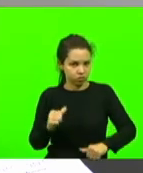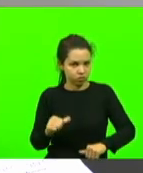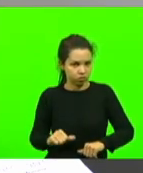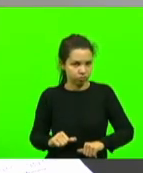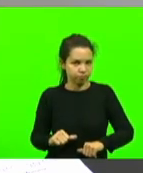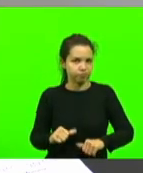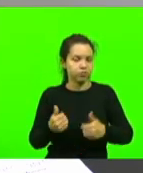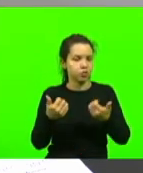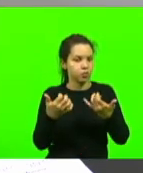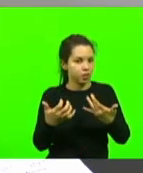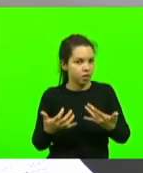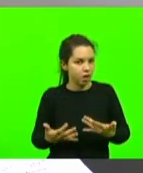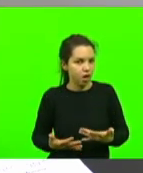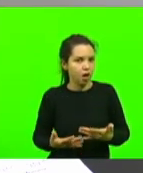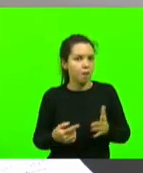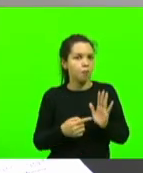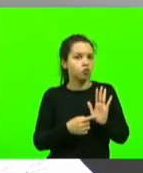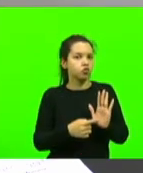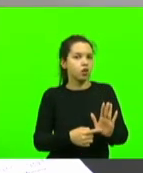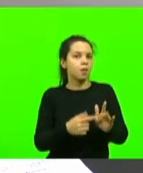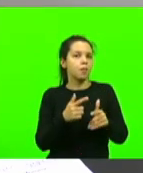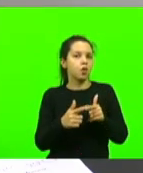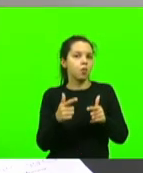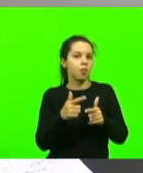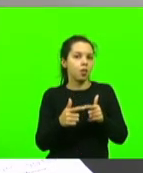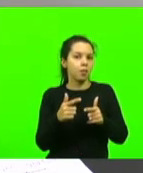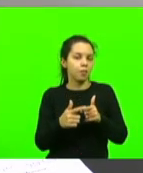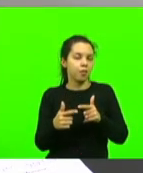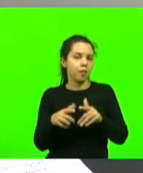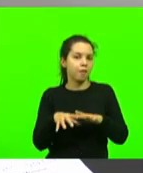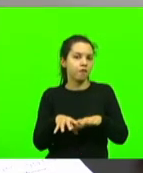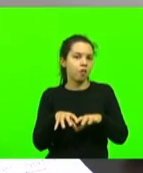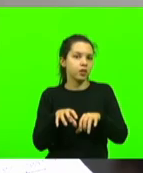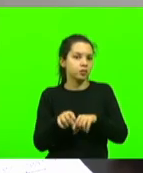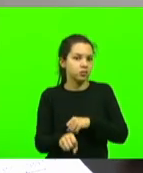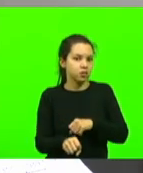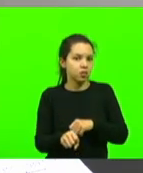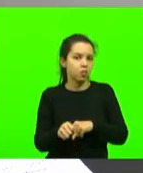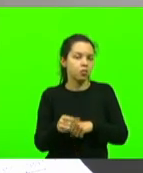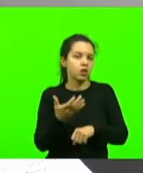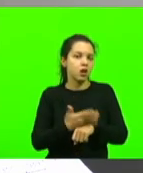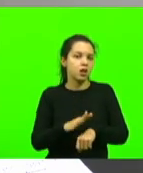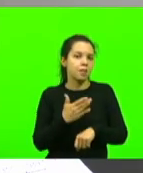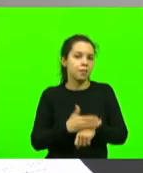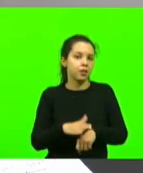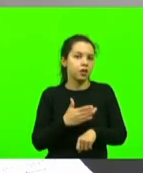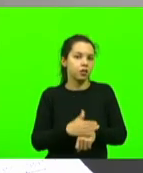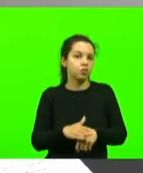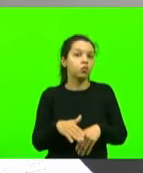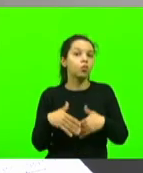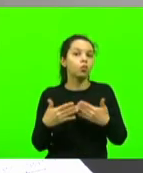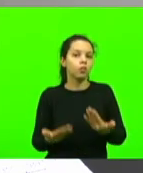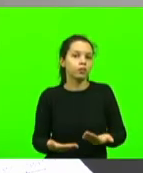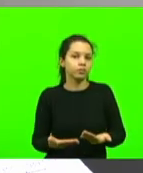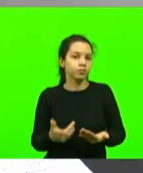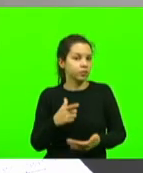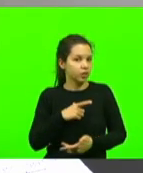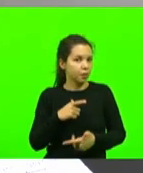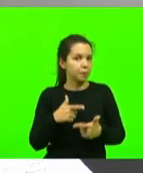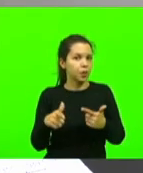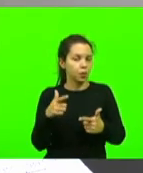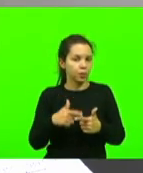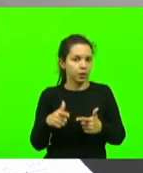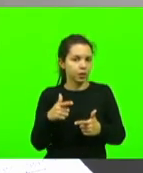ele apontar problemas e para ele receber formação e qualificação Então a gente tem um problema do ponto de